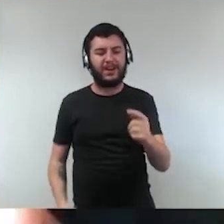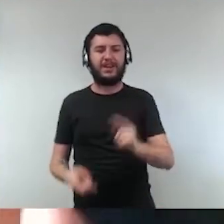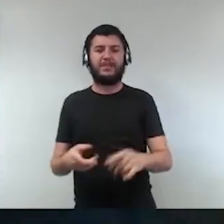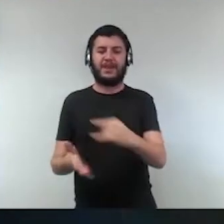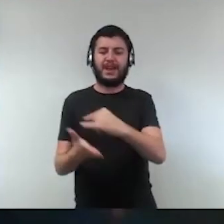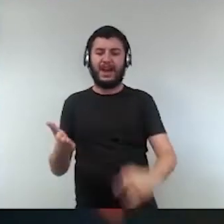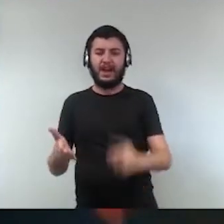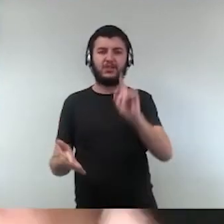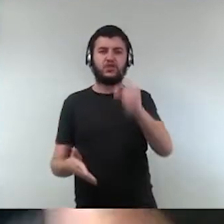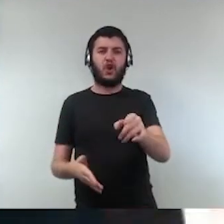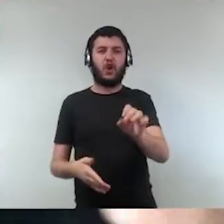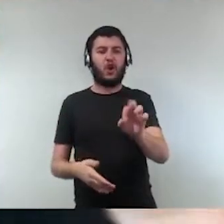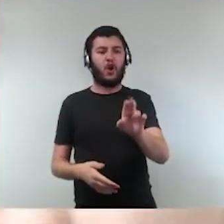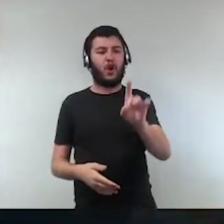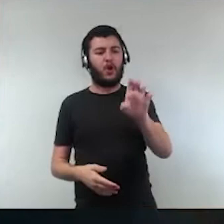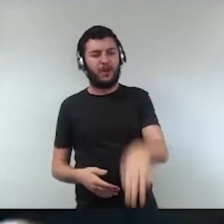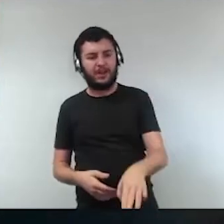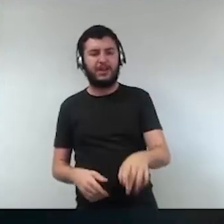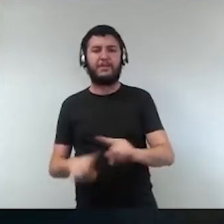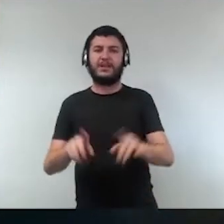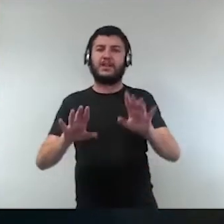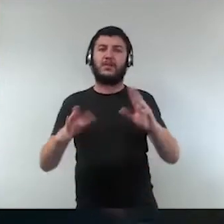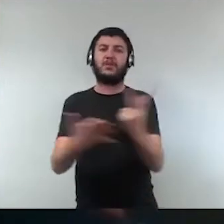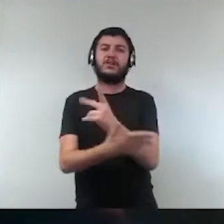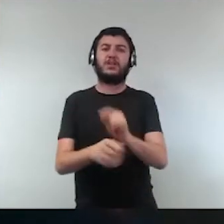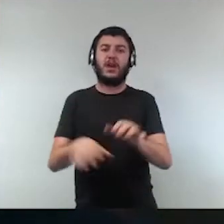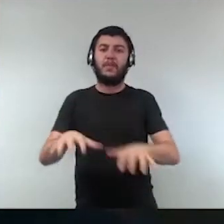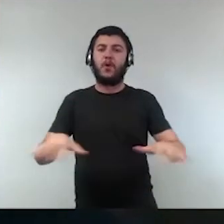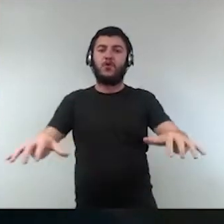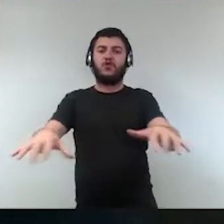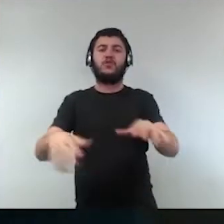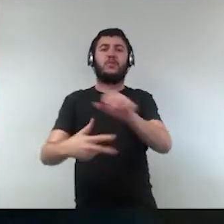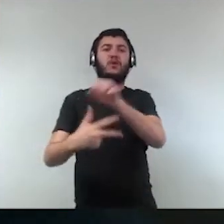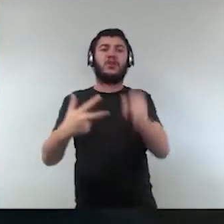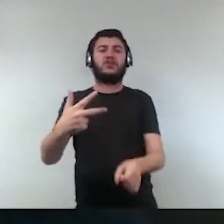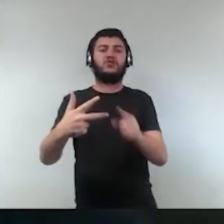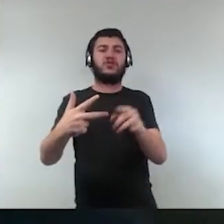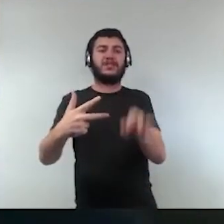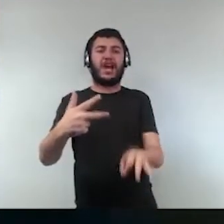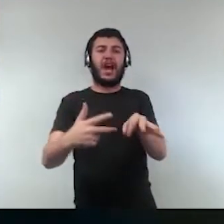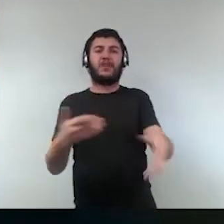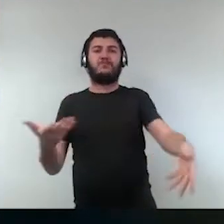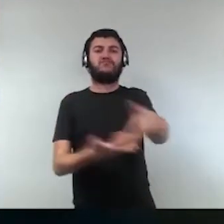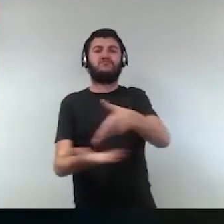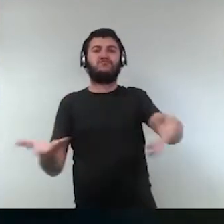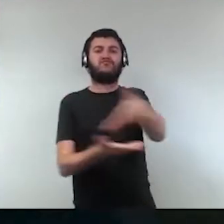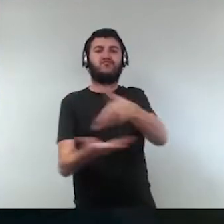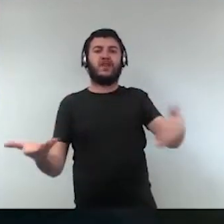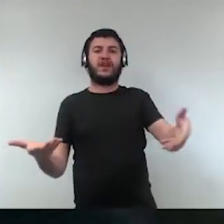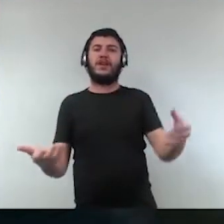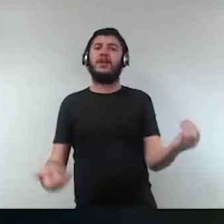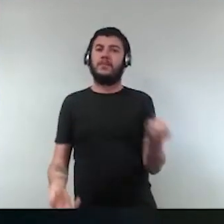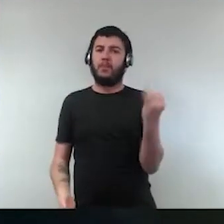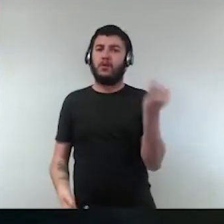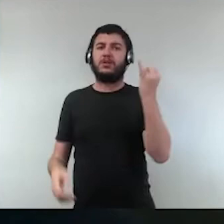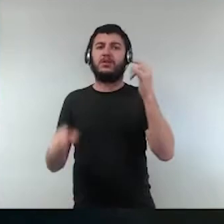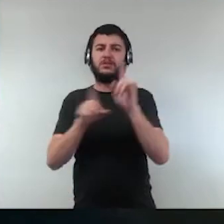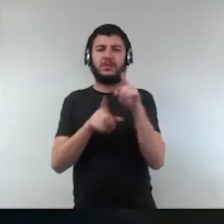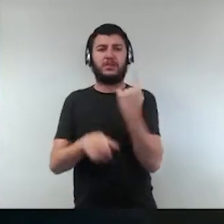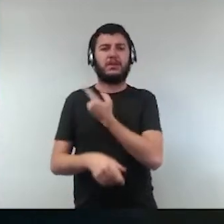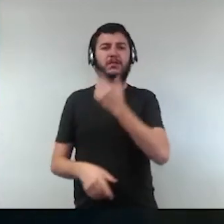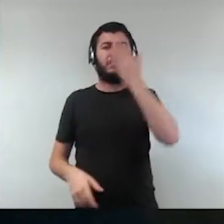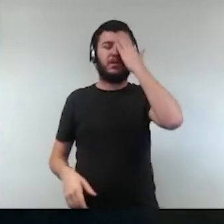flexibilidade da cooperação judiciária também tem sido muito importante, porque, veja, nesse momento, é um momento em